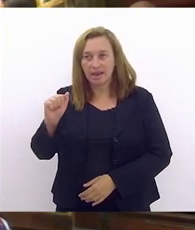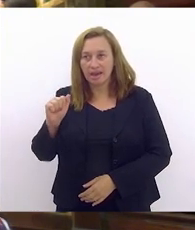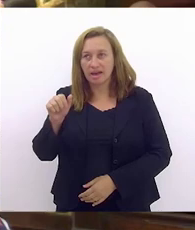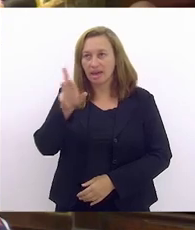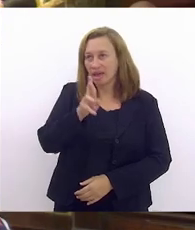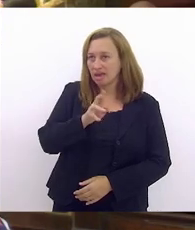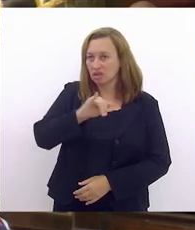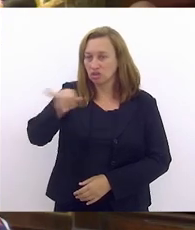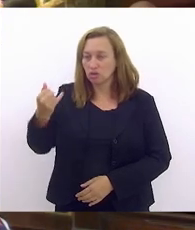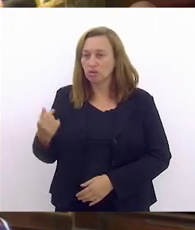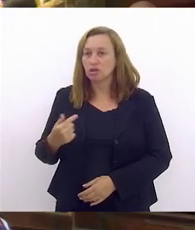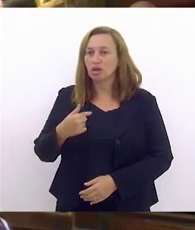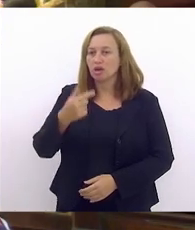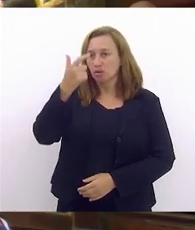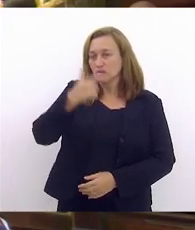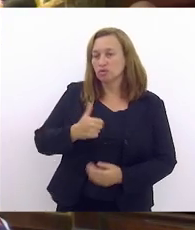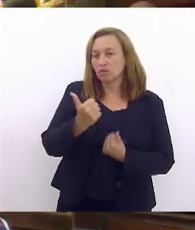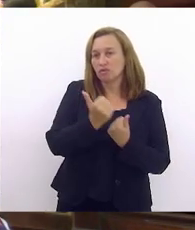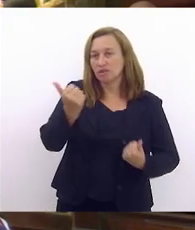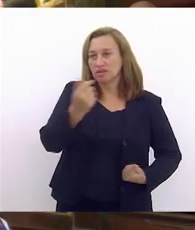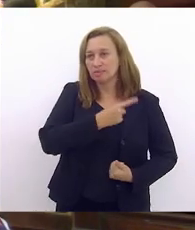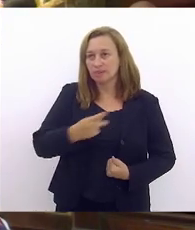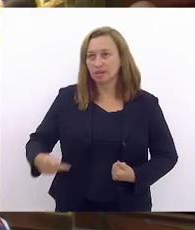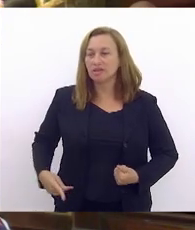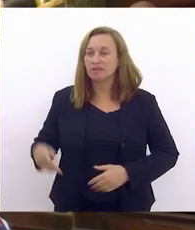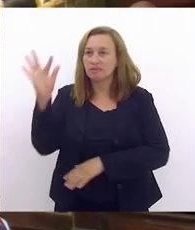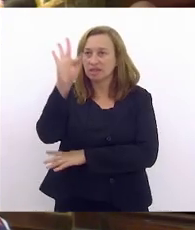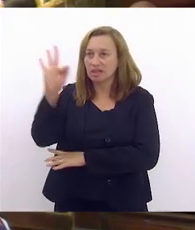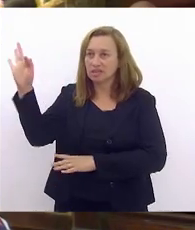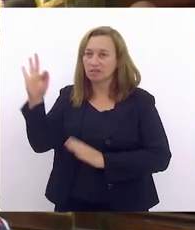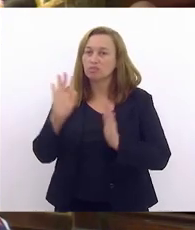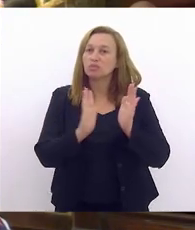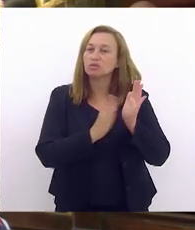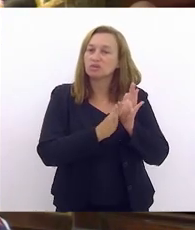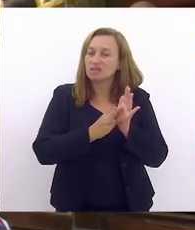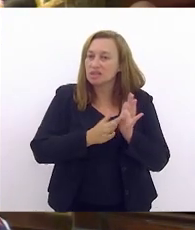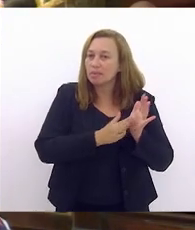sou vice-presidente da Federação Nacional do Samba, a FENA Samba.